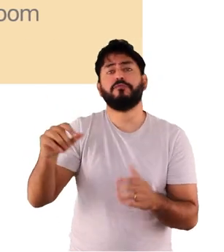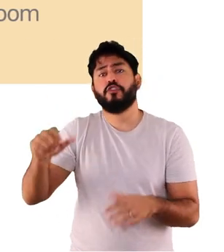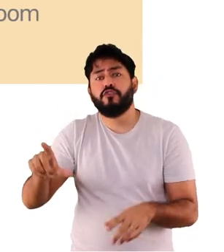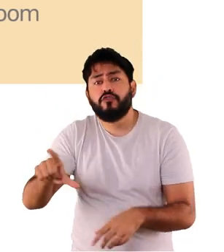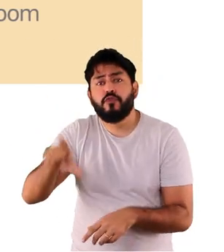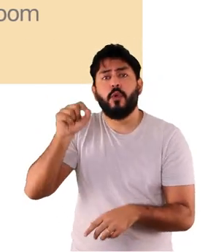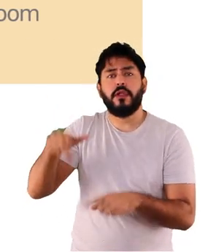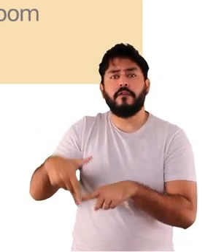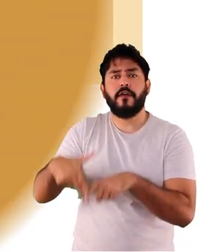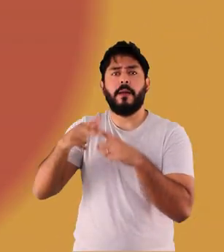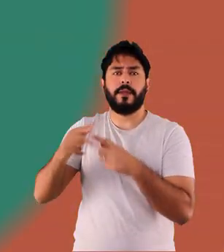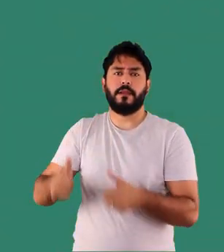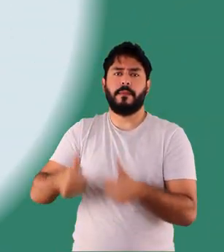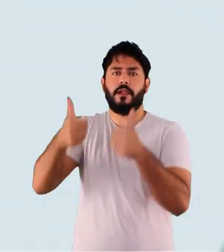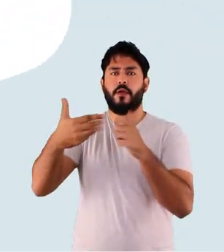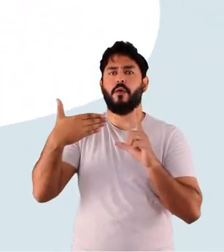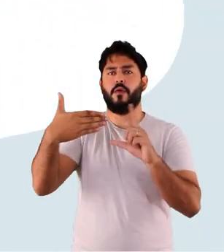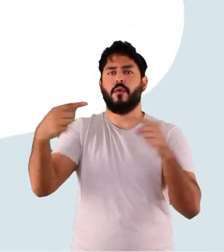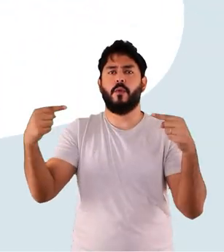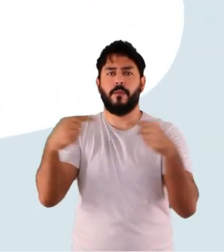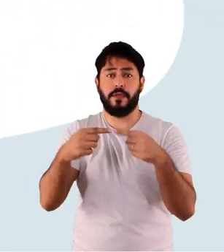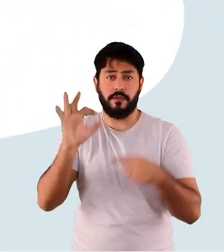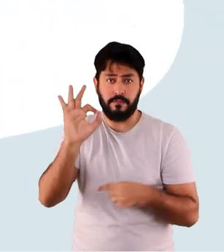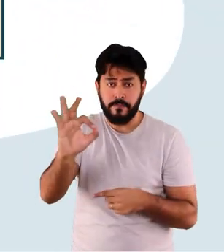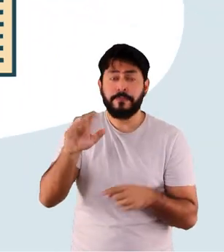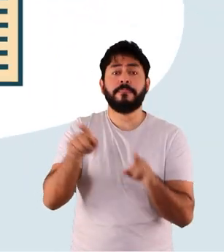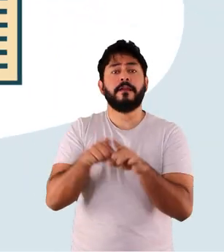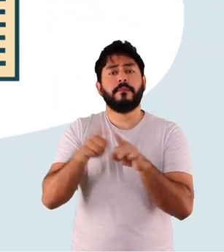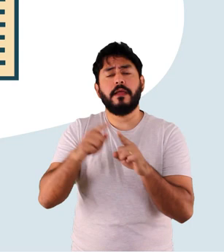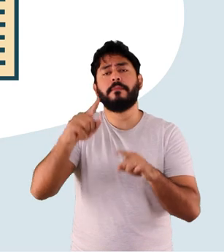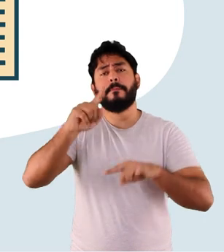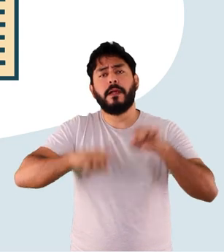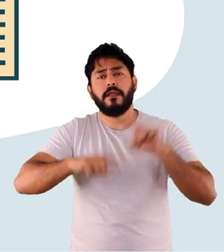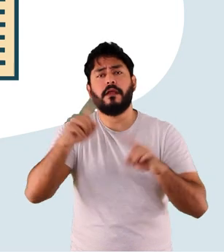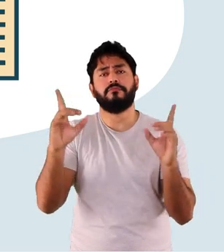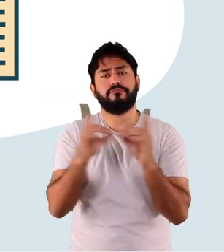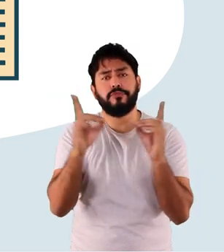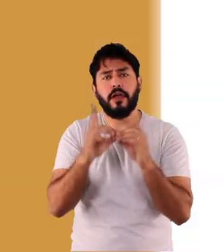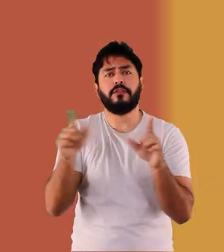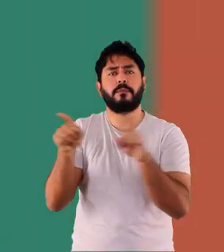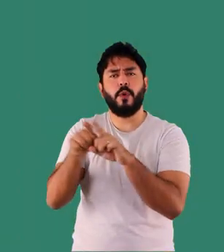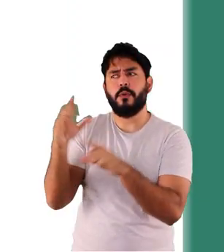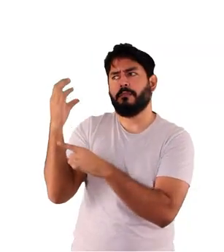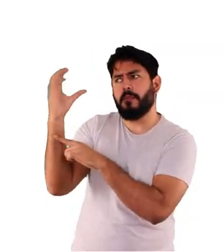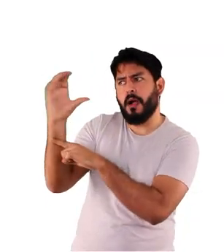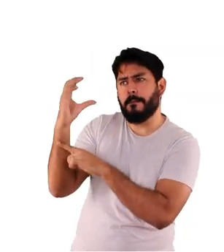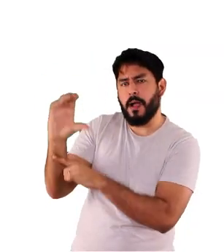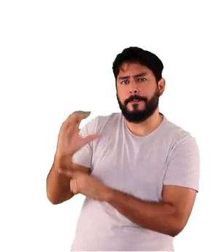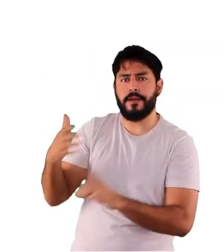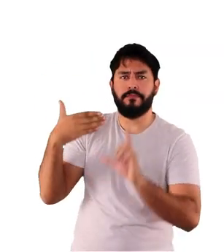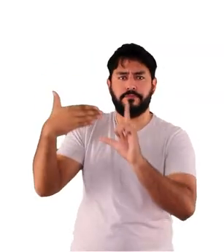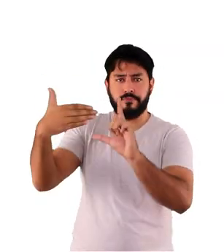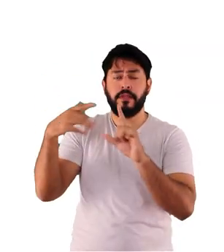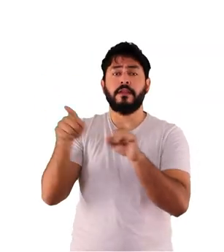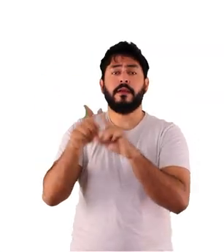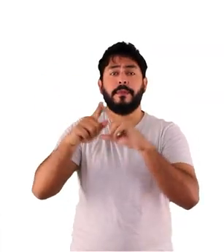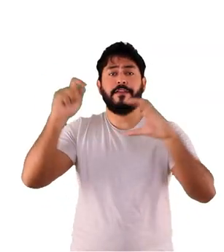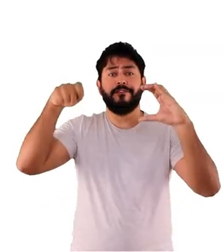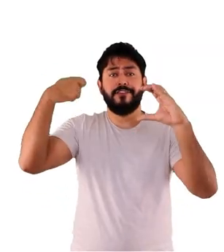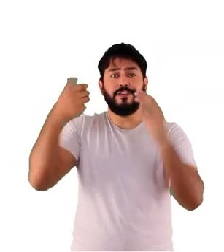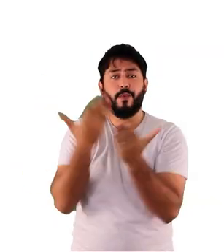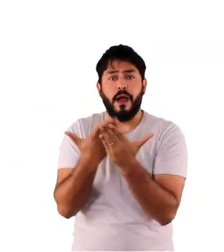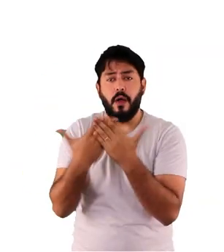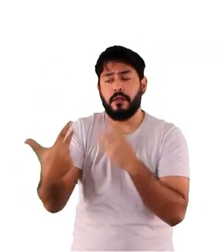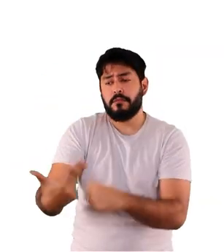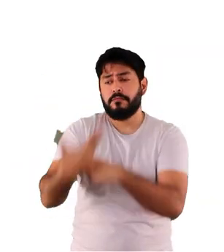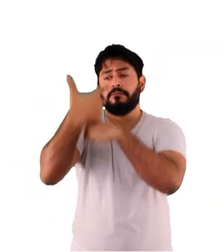com a comunidade, a melhor ferramenta. O material didático vai ser disponibilizado nesses ambientes. As videoaulas, por exemplo, podem ser